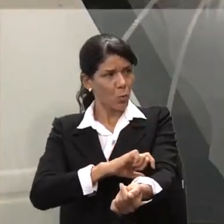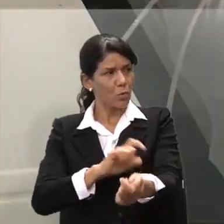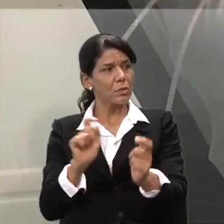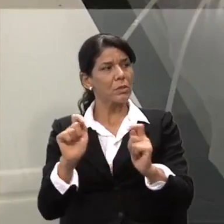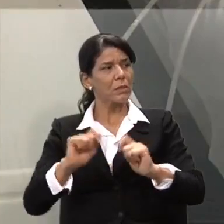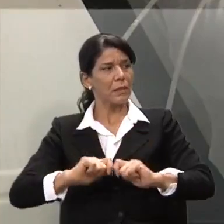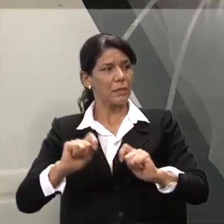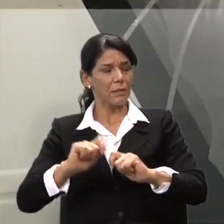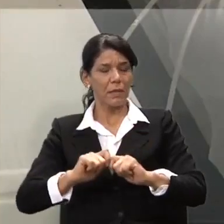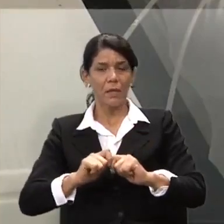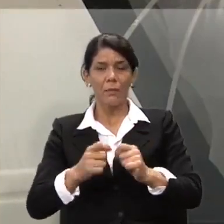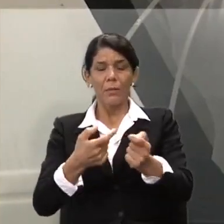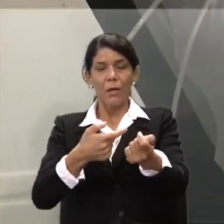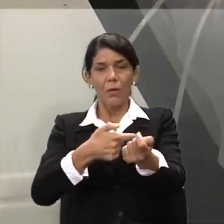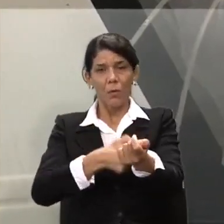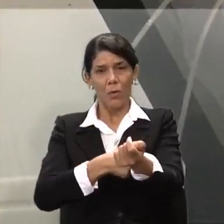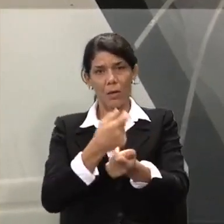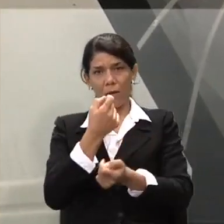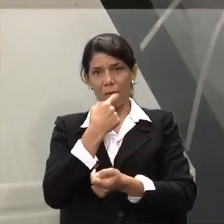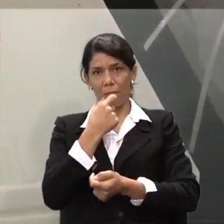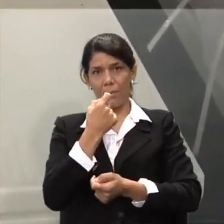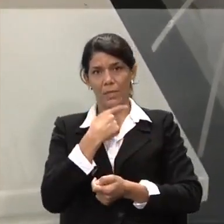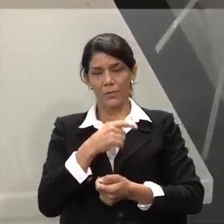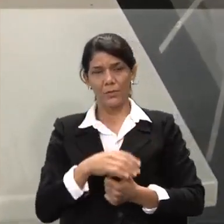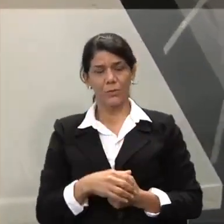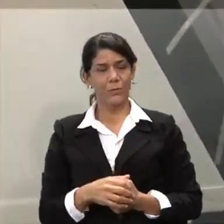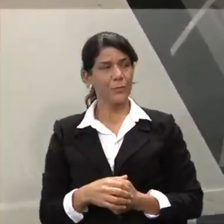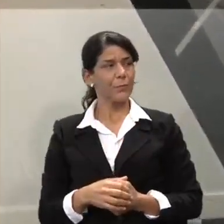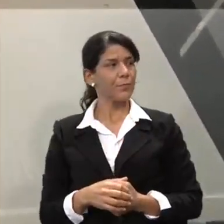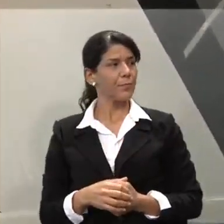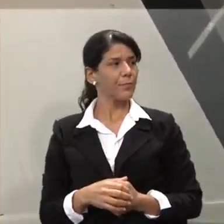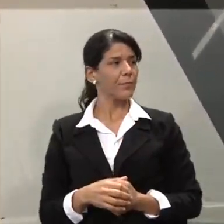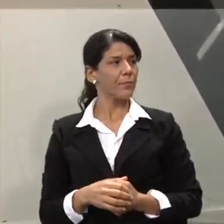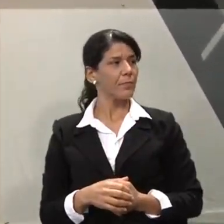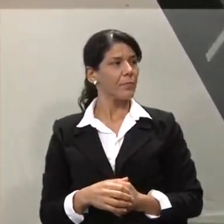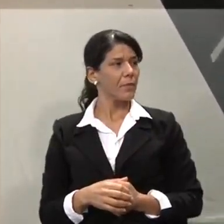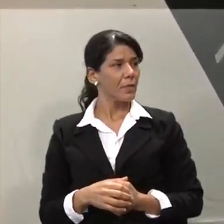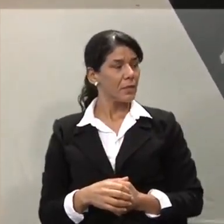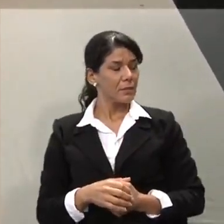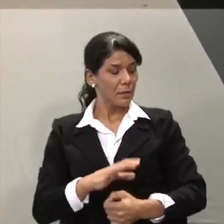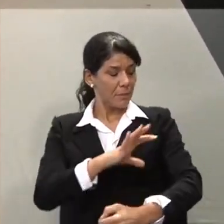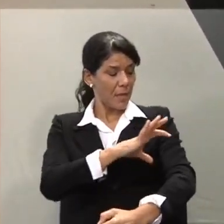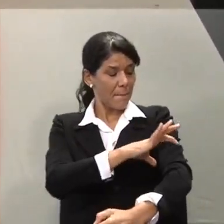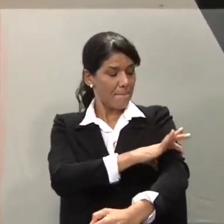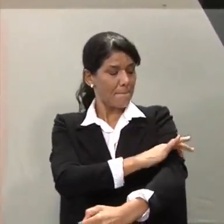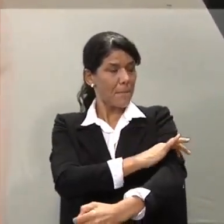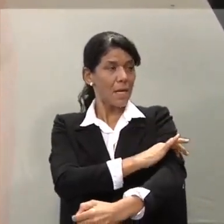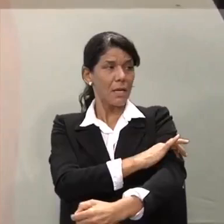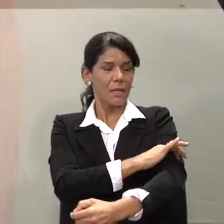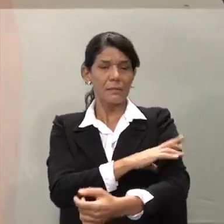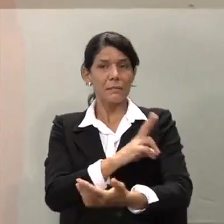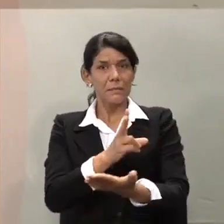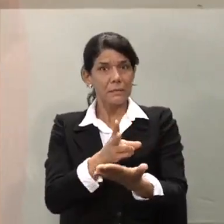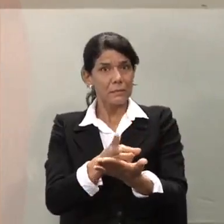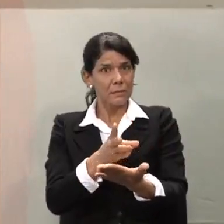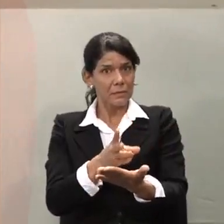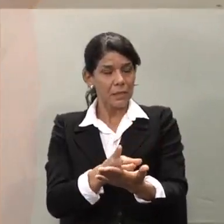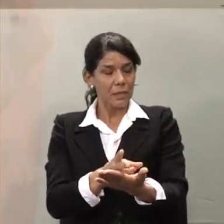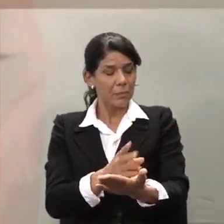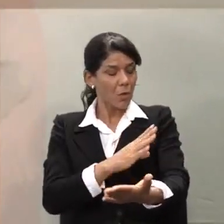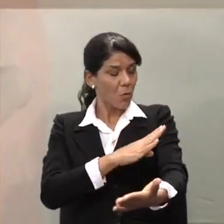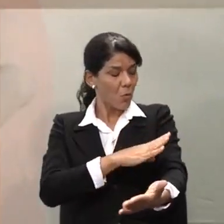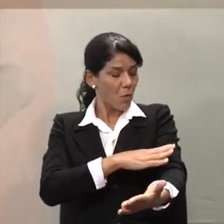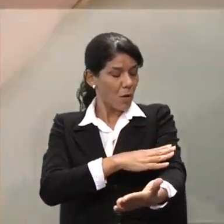possível fazer a administração desses medicamentos. Devemos sempre garrotear o local, sempre 4